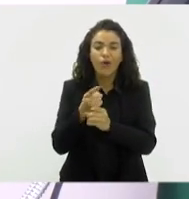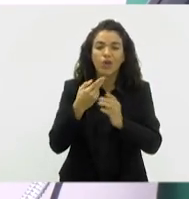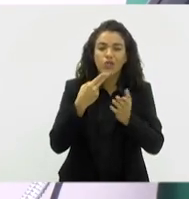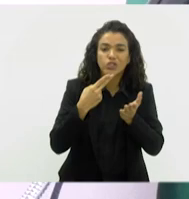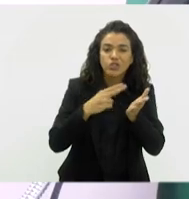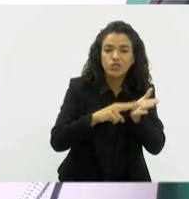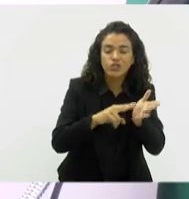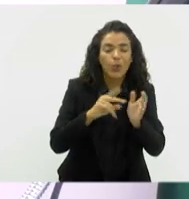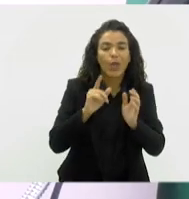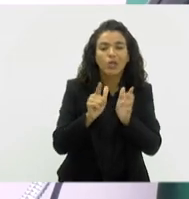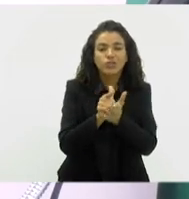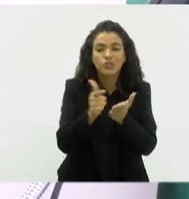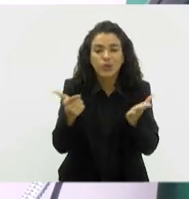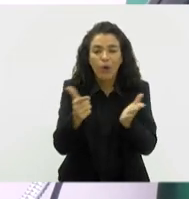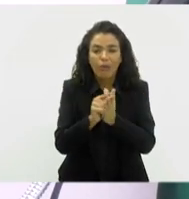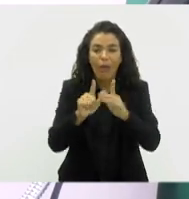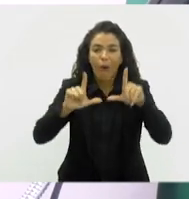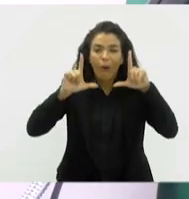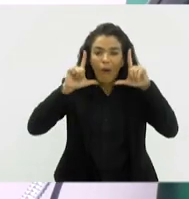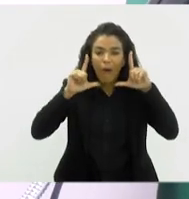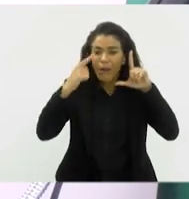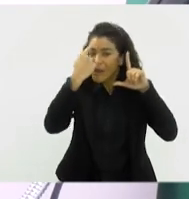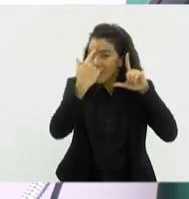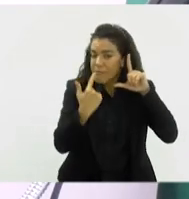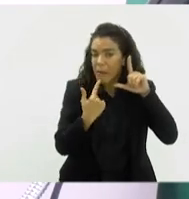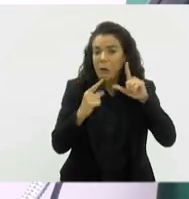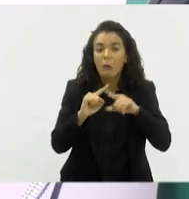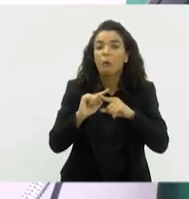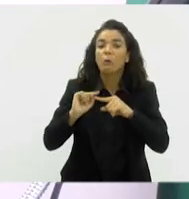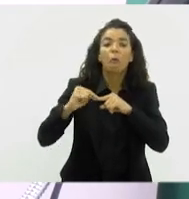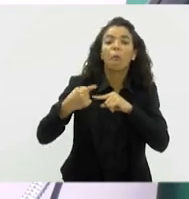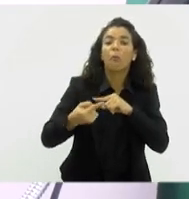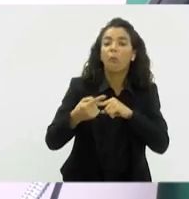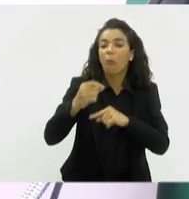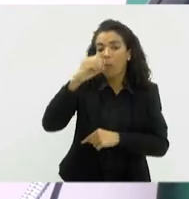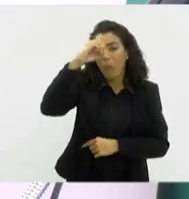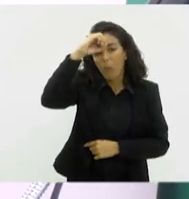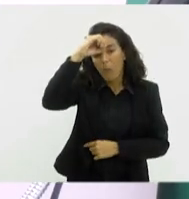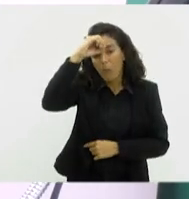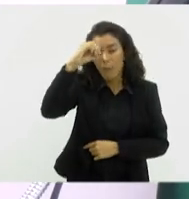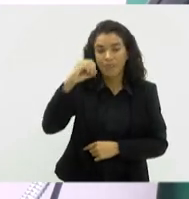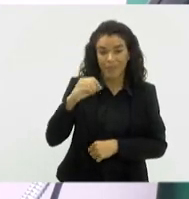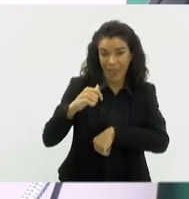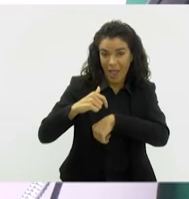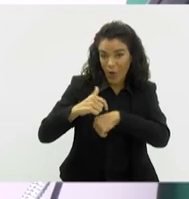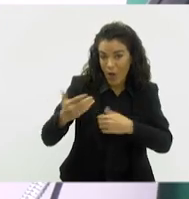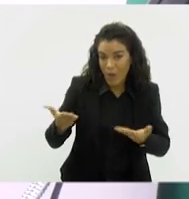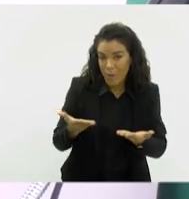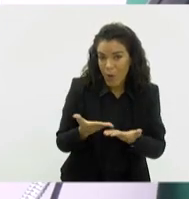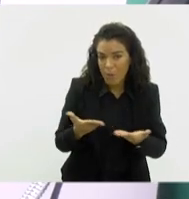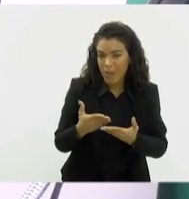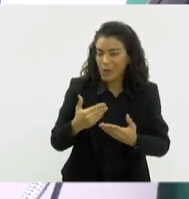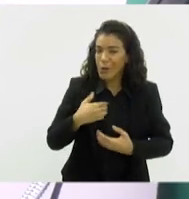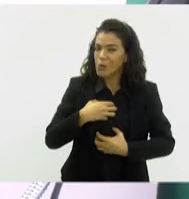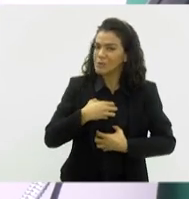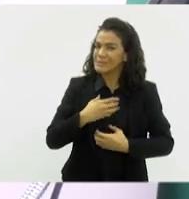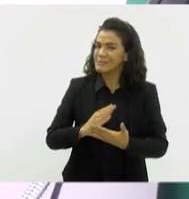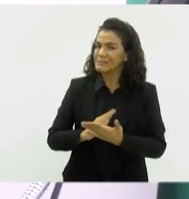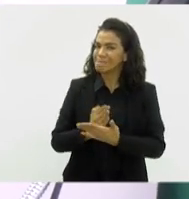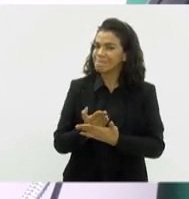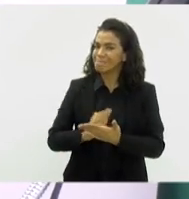o rosto do Elivelto. Mas eu não sei o que aconteceu depois disso aí. Entendeu? Para mim, nesse momento, eu estou desconfortável em votar